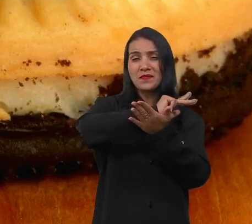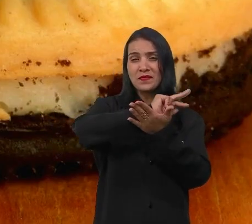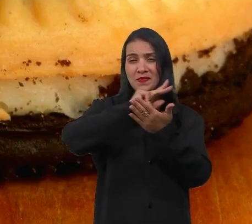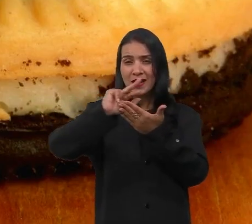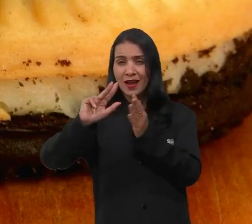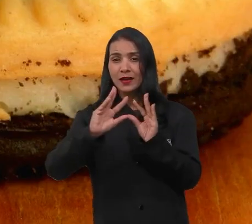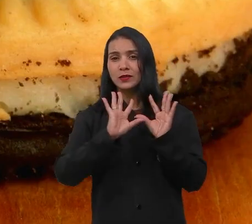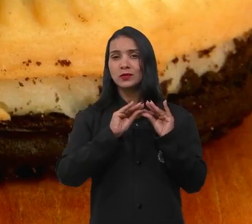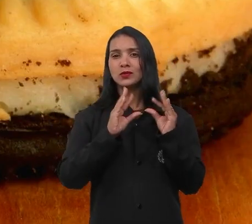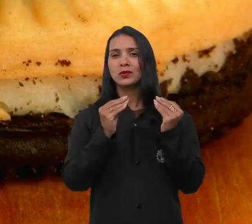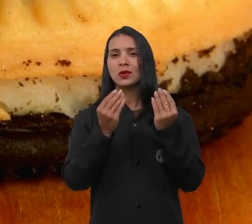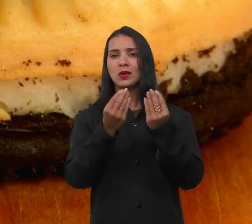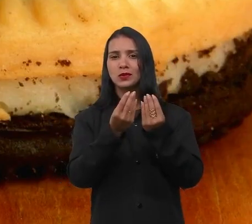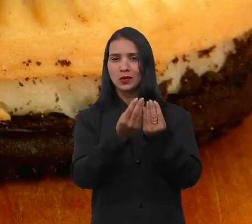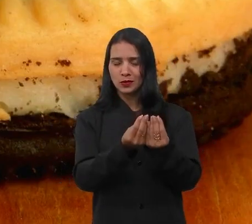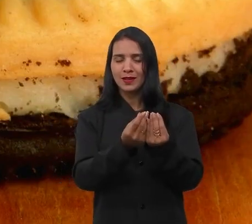mais